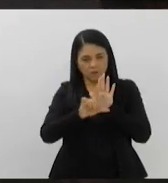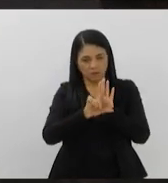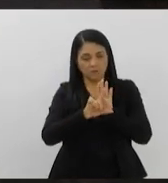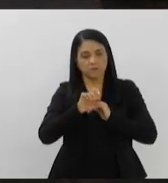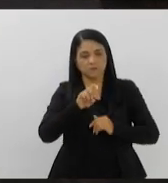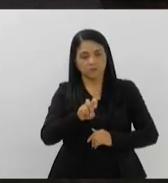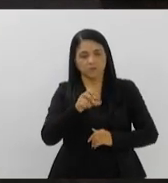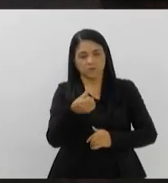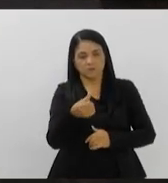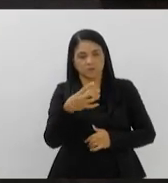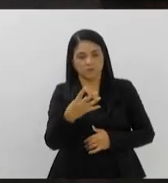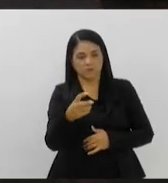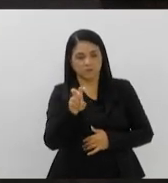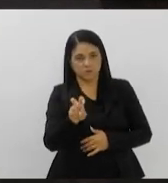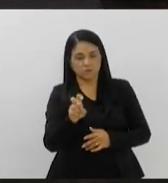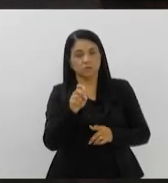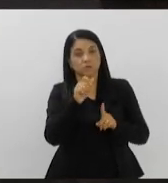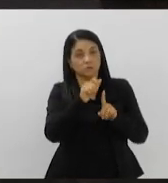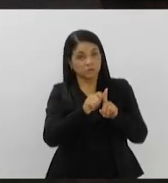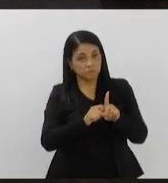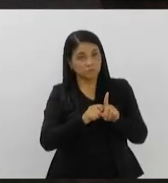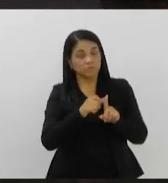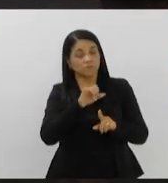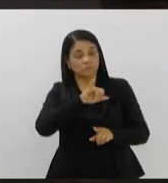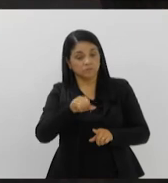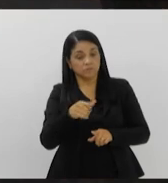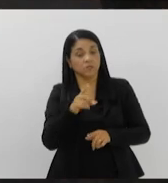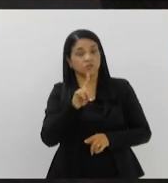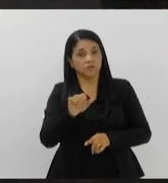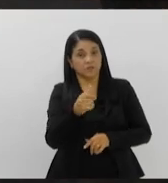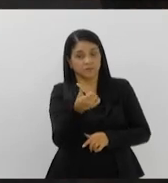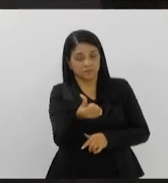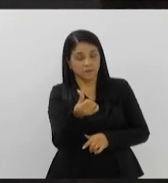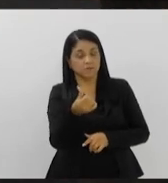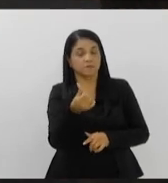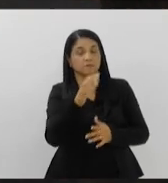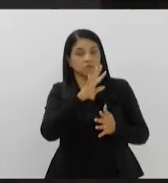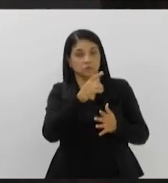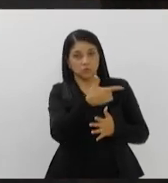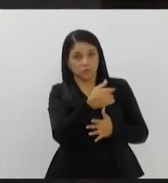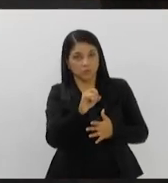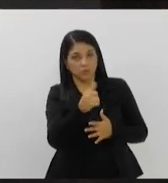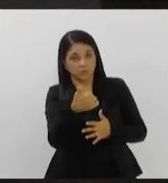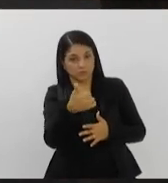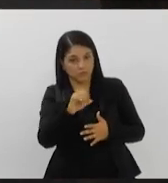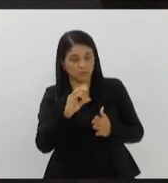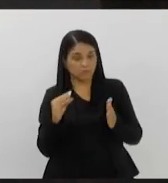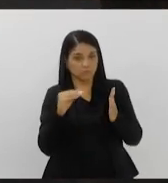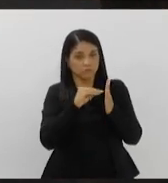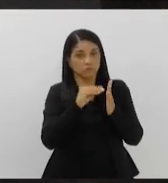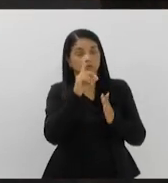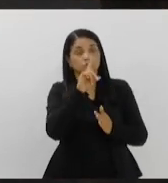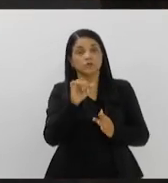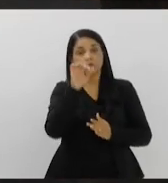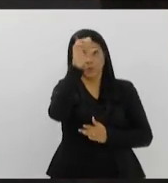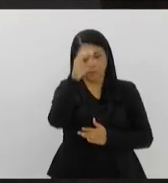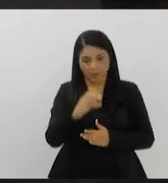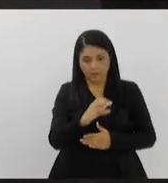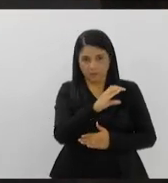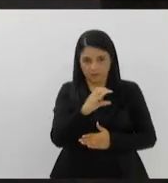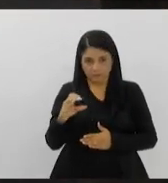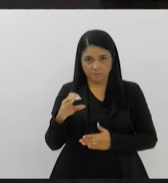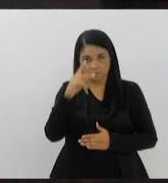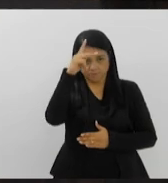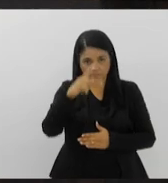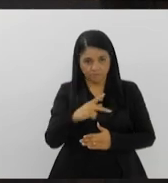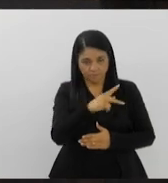5.645, de 2010, incluindo no calendário oficial do Estado do Rio de Janeiro o Dia do Padre. Em discussão. Não havendo quem